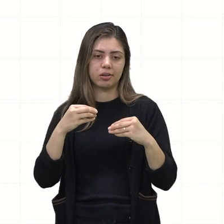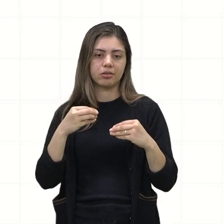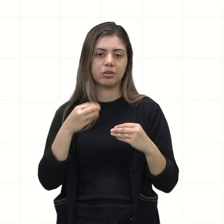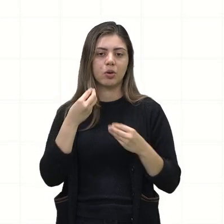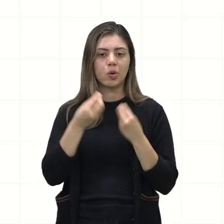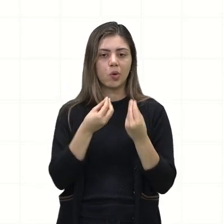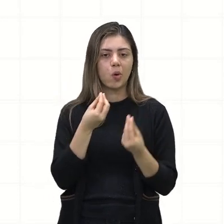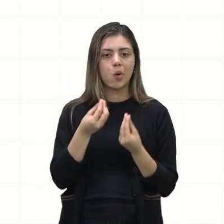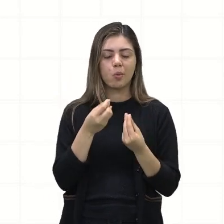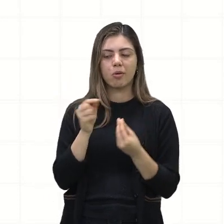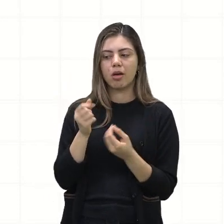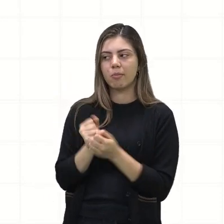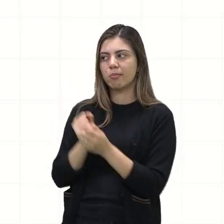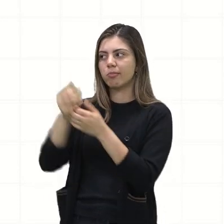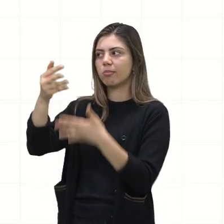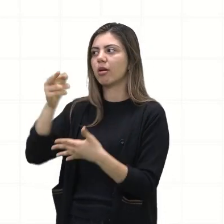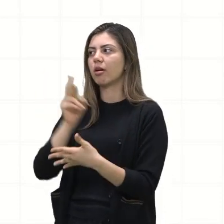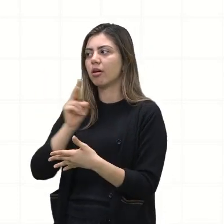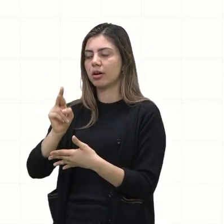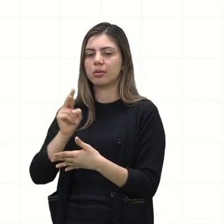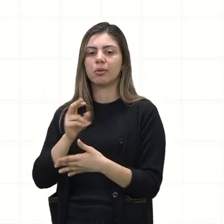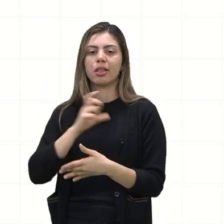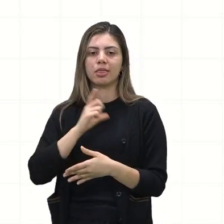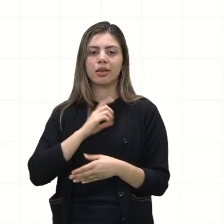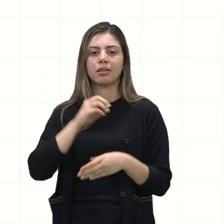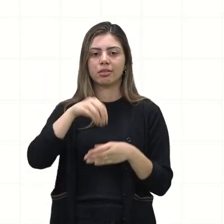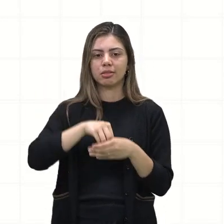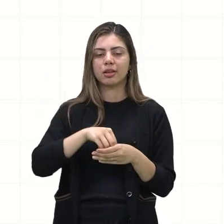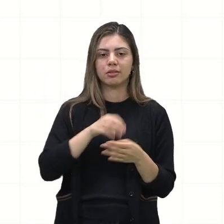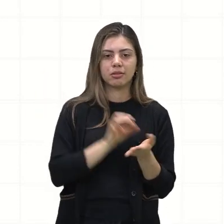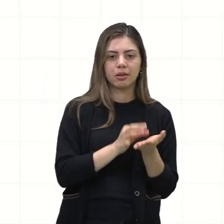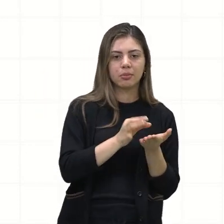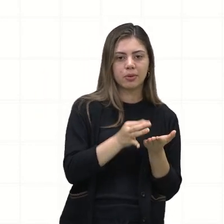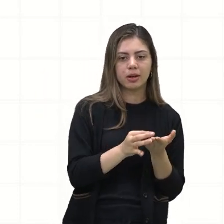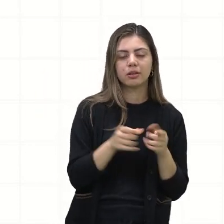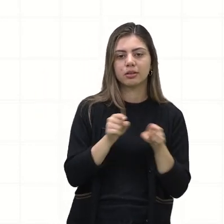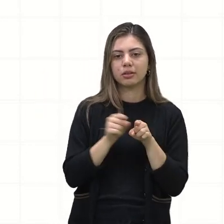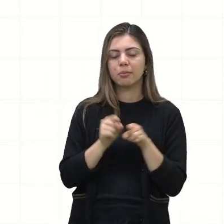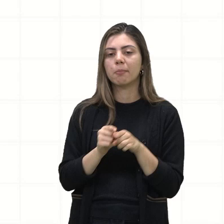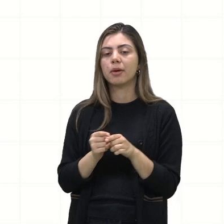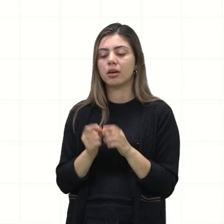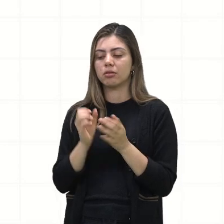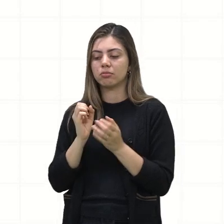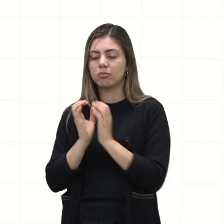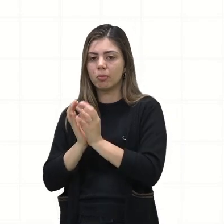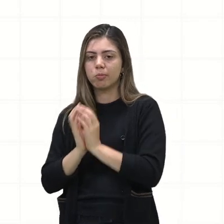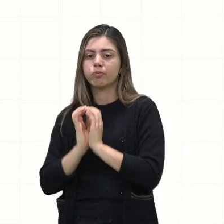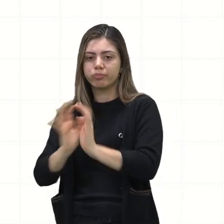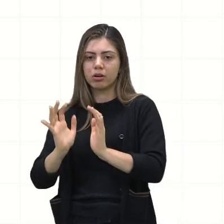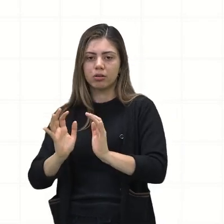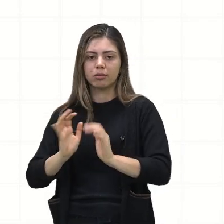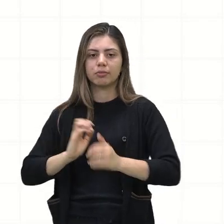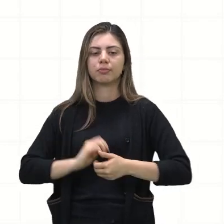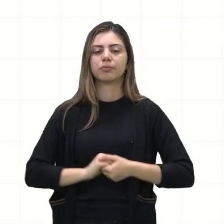possibilidades possíveis do lançamento do quê? Da moeda e do dado, tá?